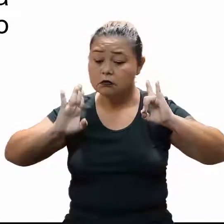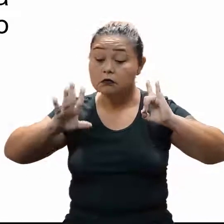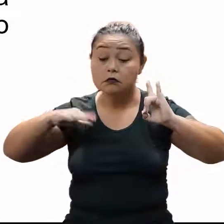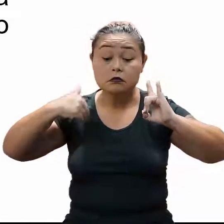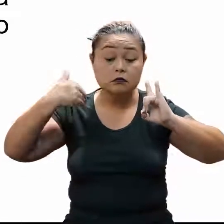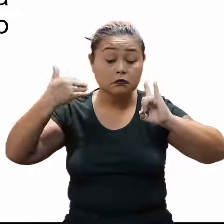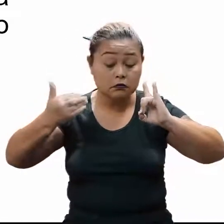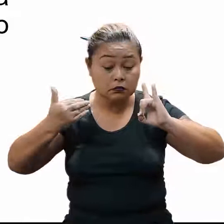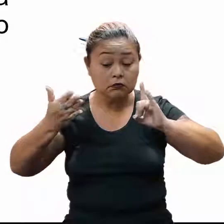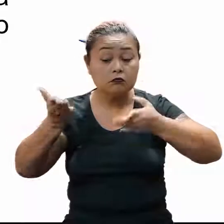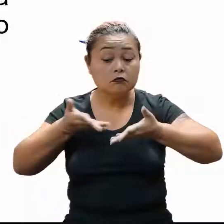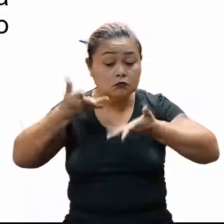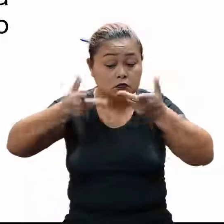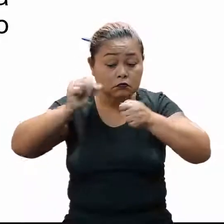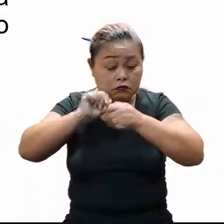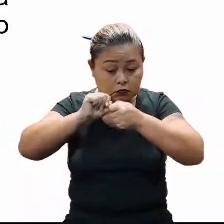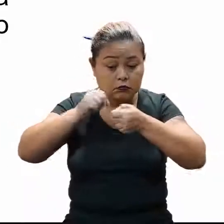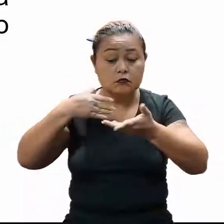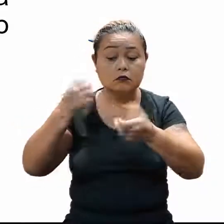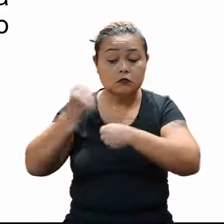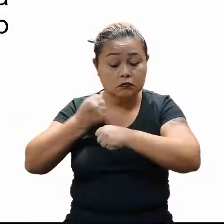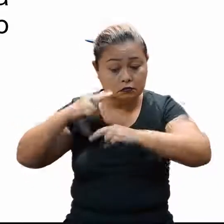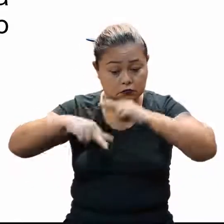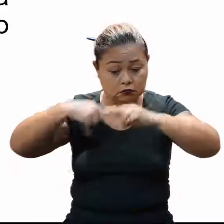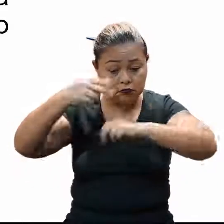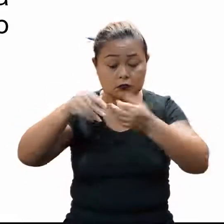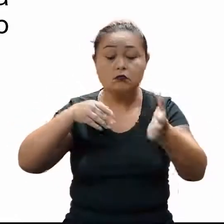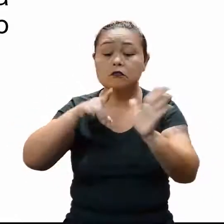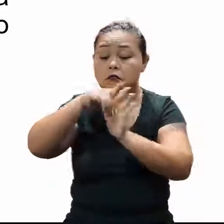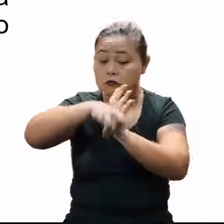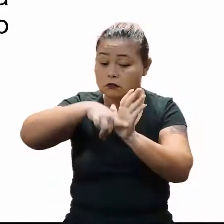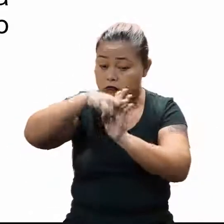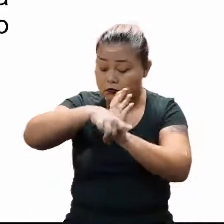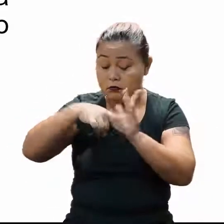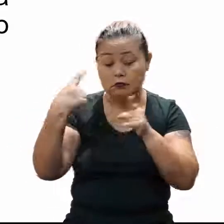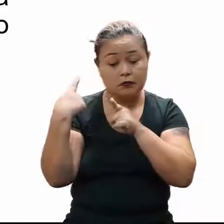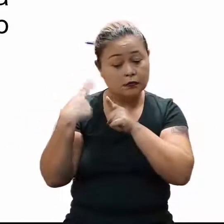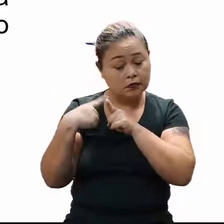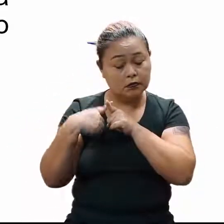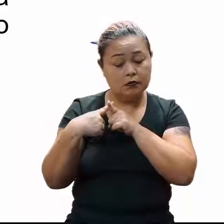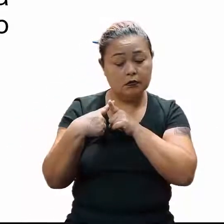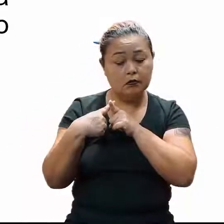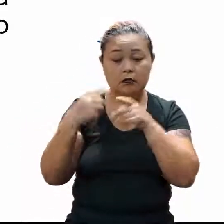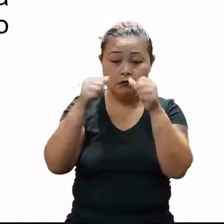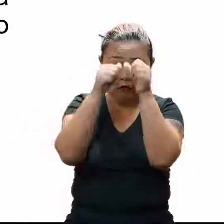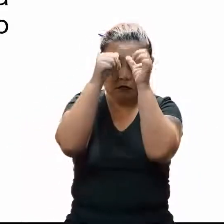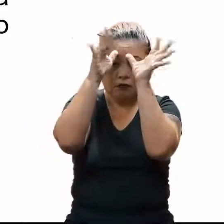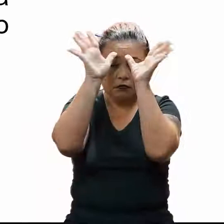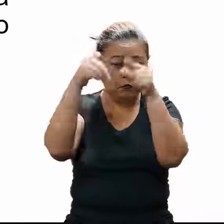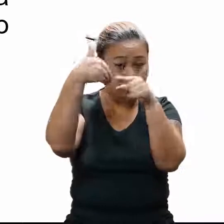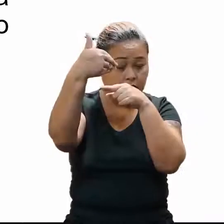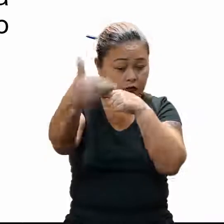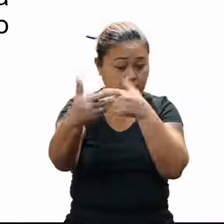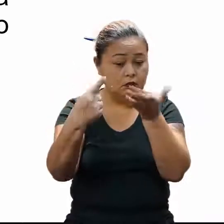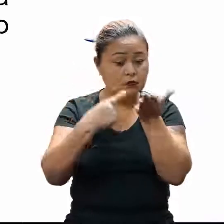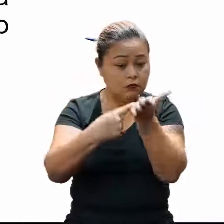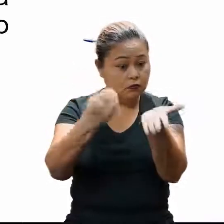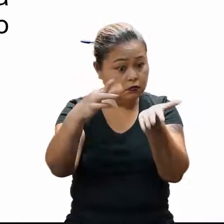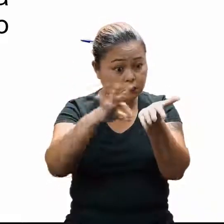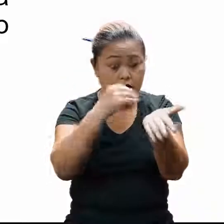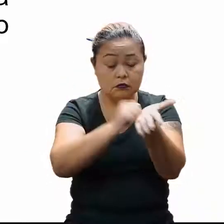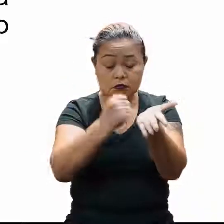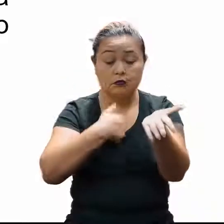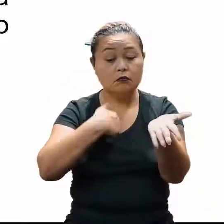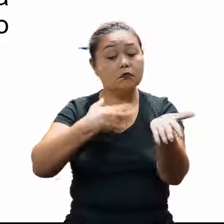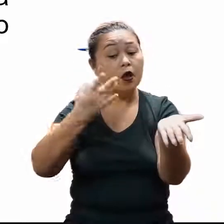além de ter favorecido a construção da estrada de ferro Madeira-Mamoré, porque o Acre, lá, depois do tratado que é assinado, o Brasil